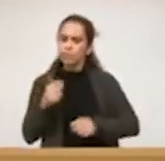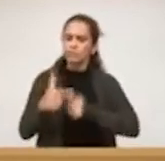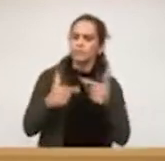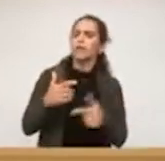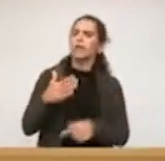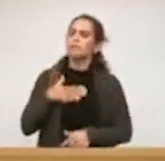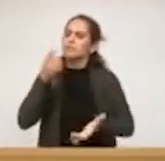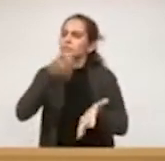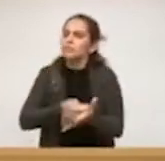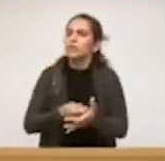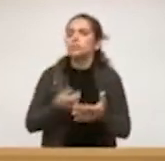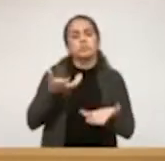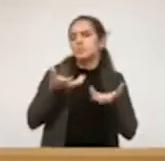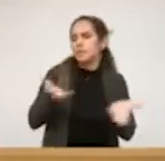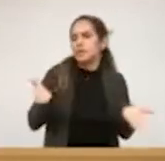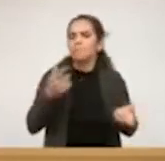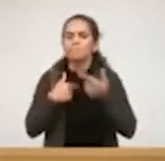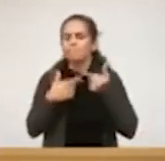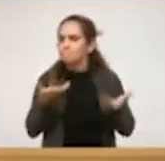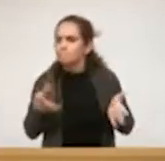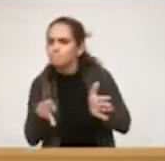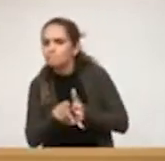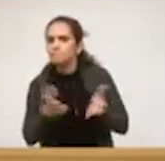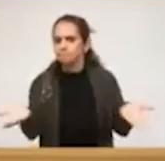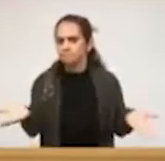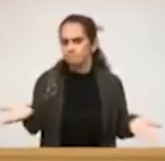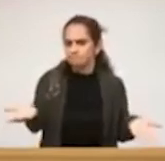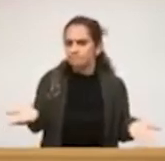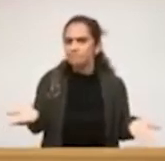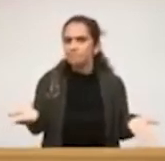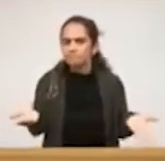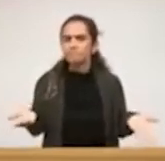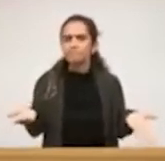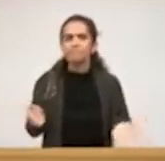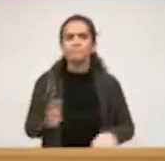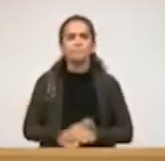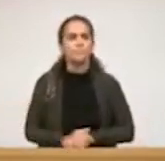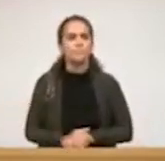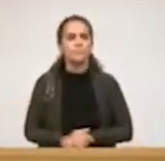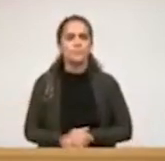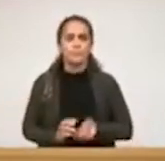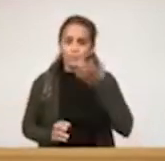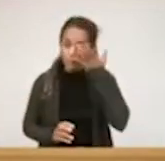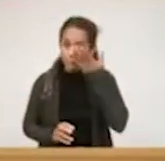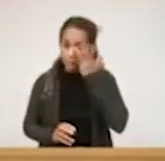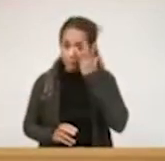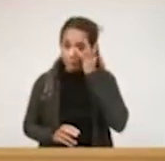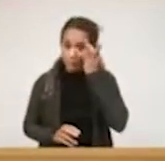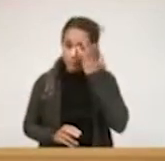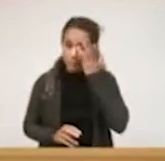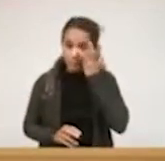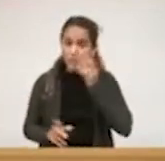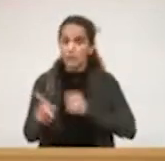trabalho adquirir aquilo que eu quero e quem não está de repente sendo